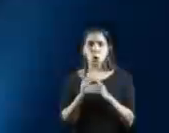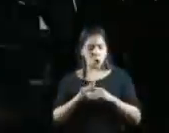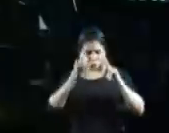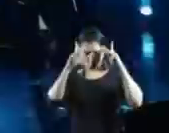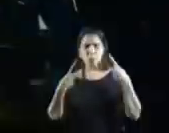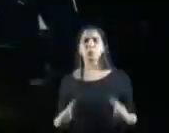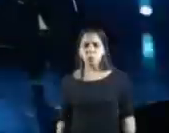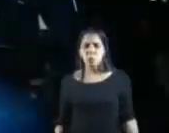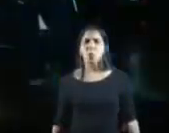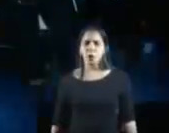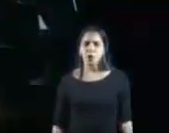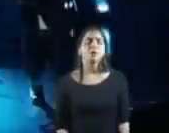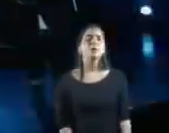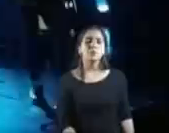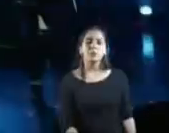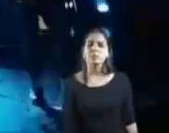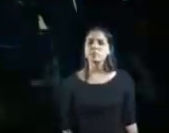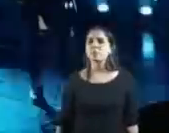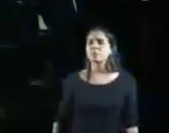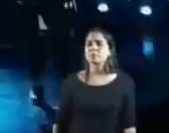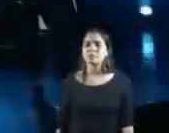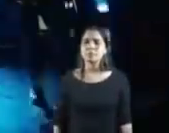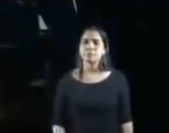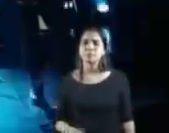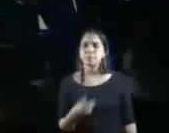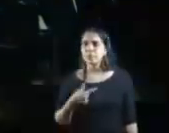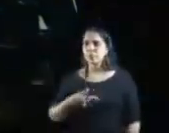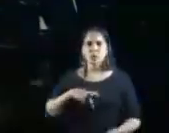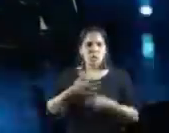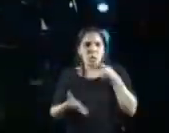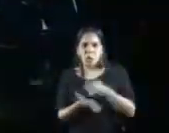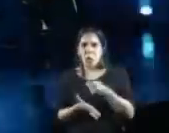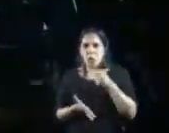seres. Não mais deveres.